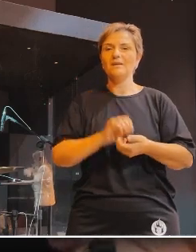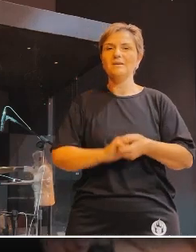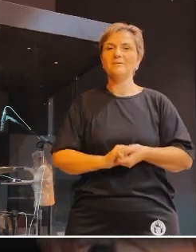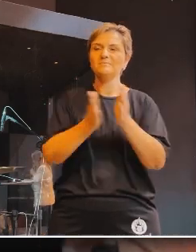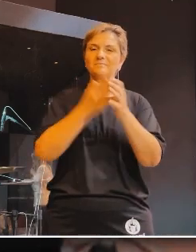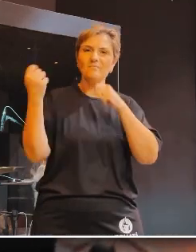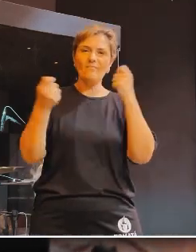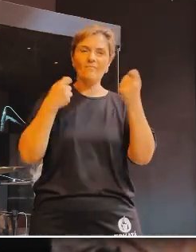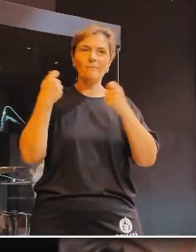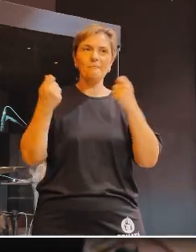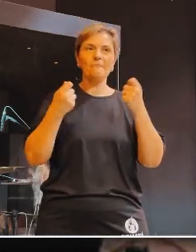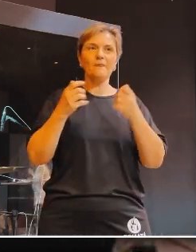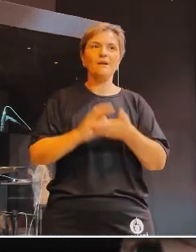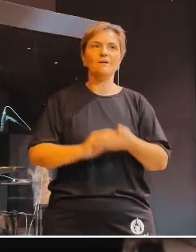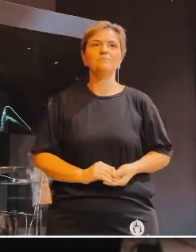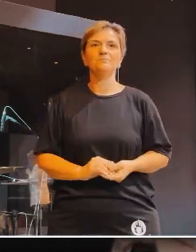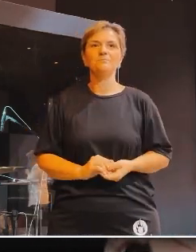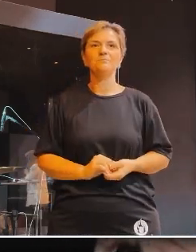Aleluia!